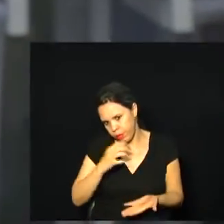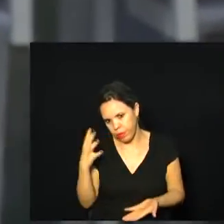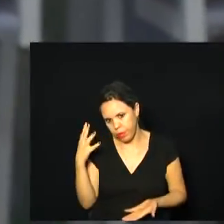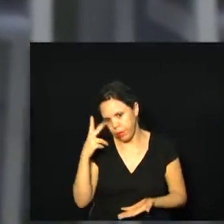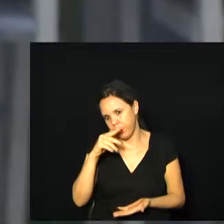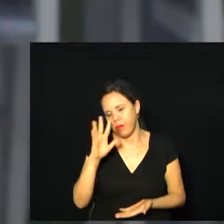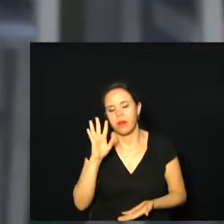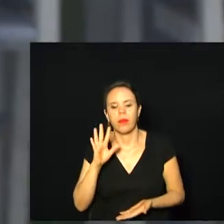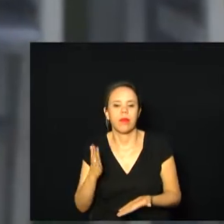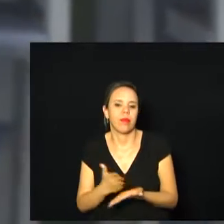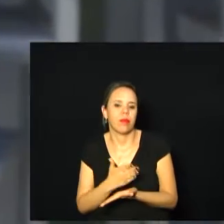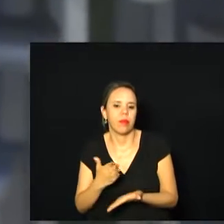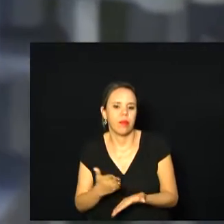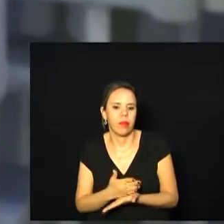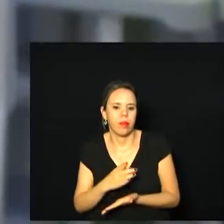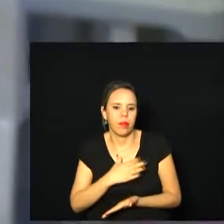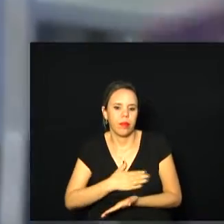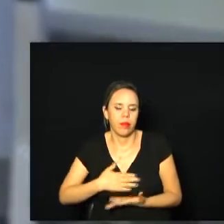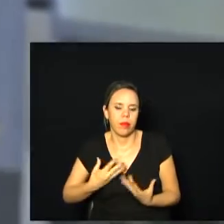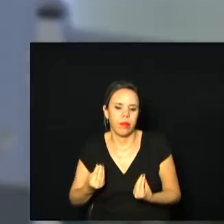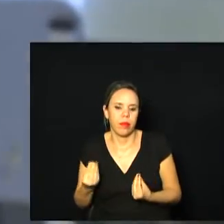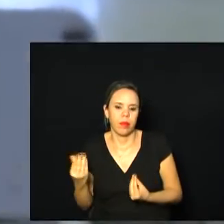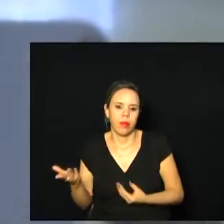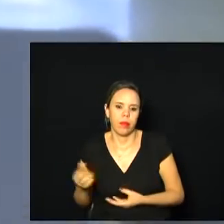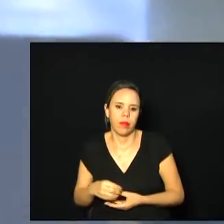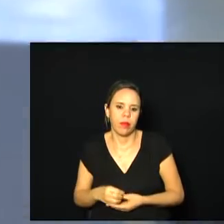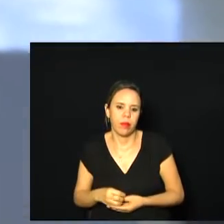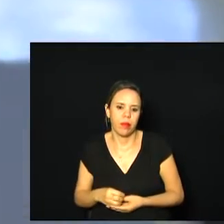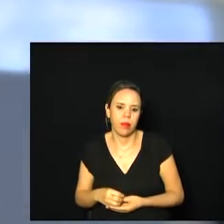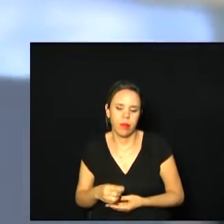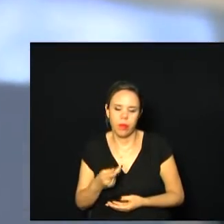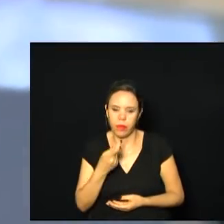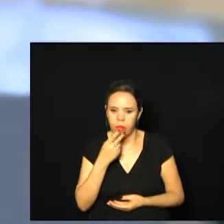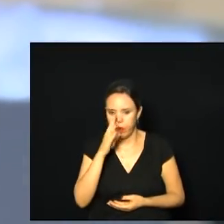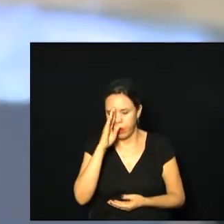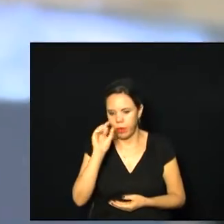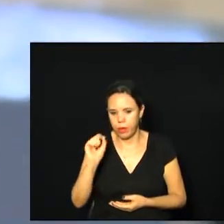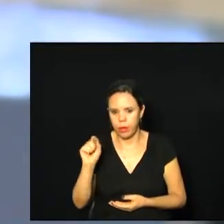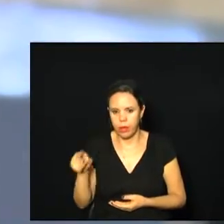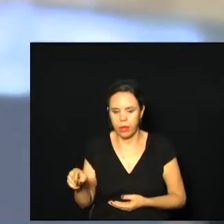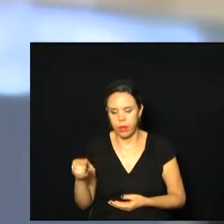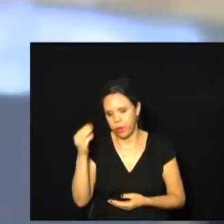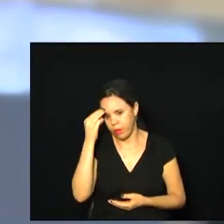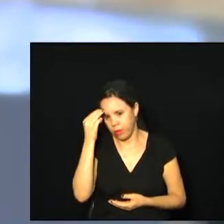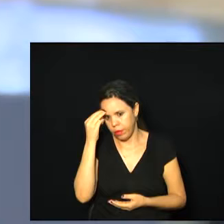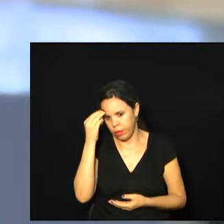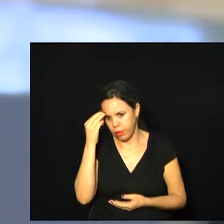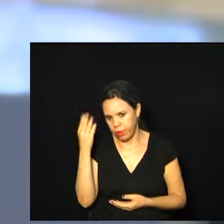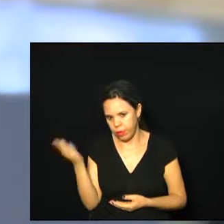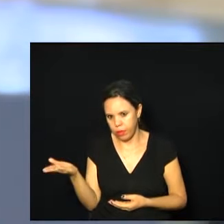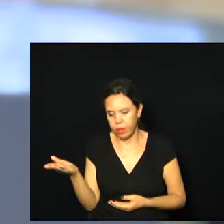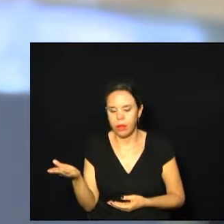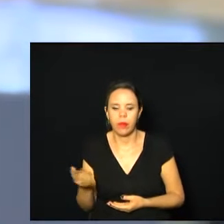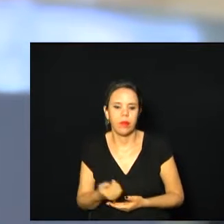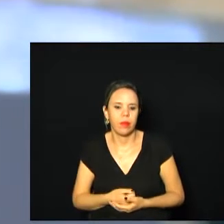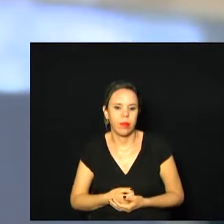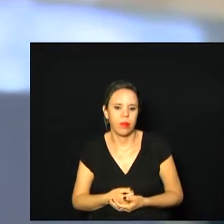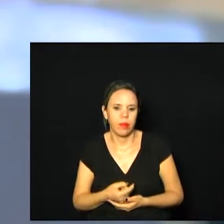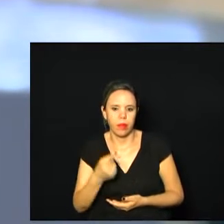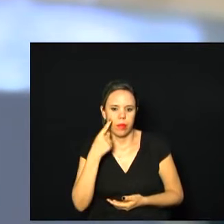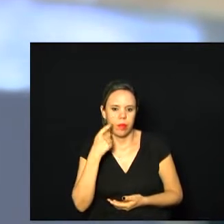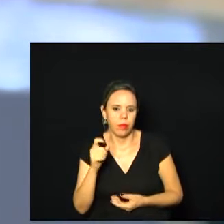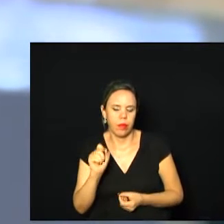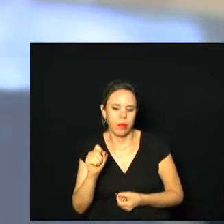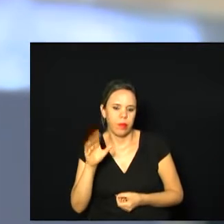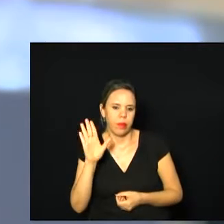esse livro. Tem esse aqui que eu gosto muito. Fala sobre o que, principalmente, esse aqui? Sobre a memória, né? É muito interessante. O que